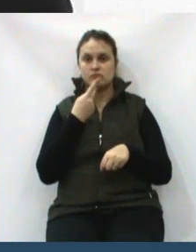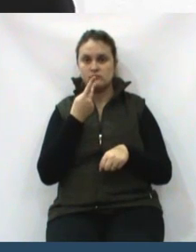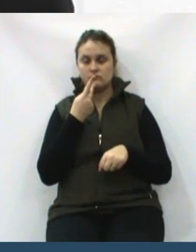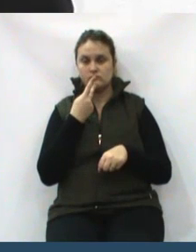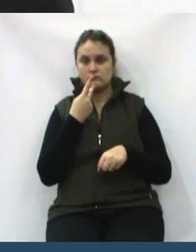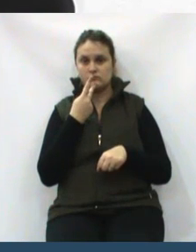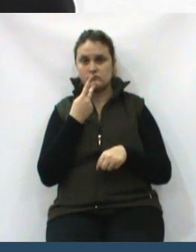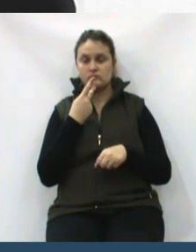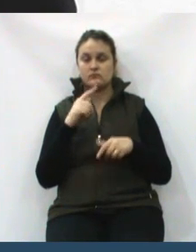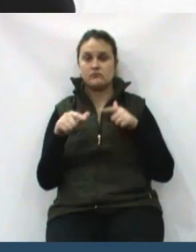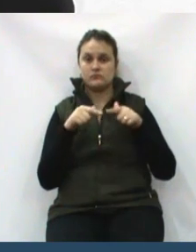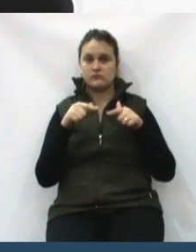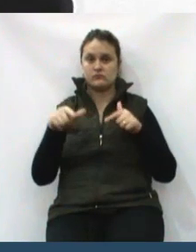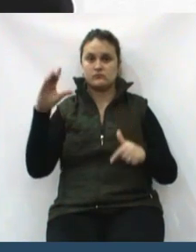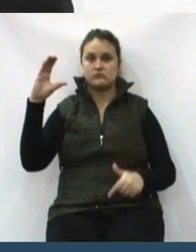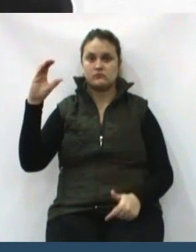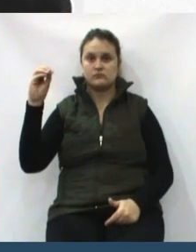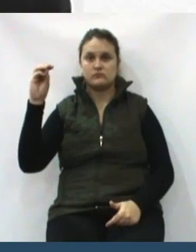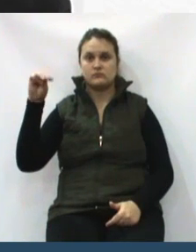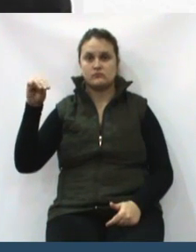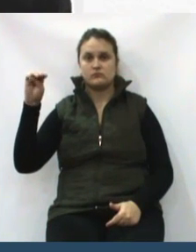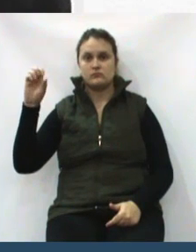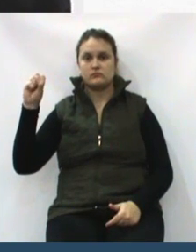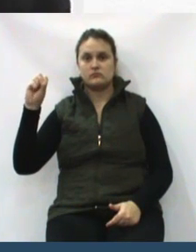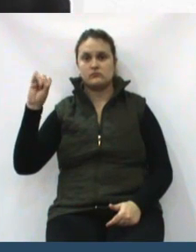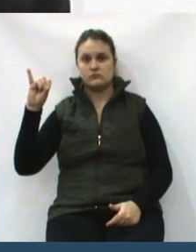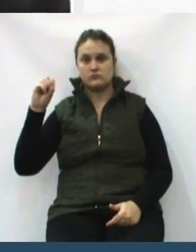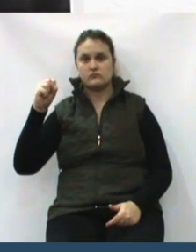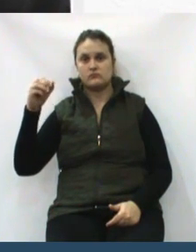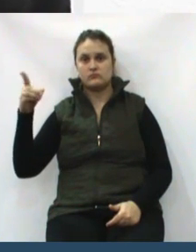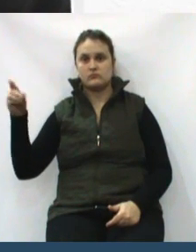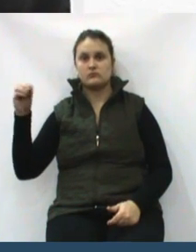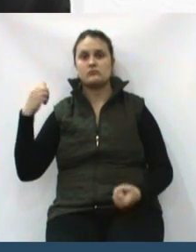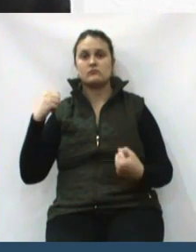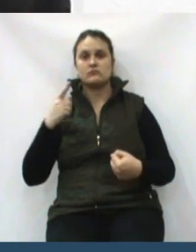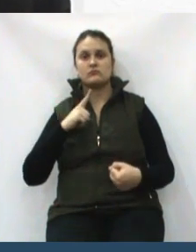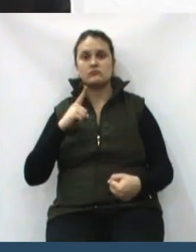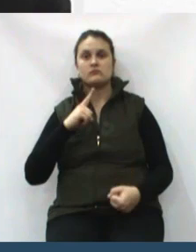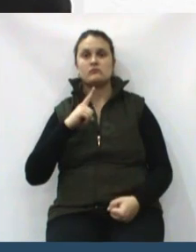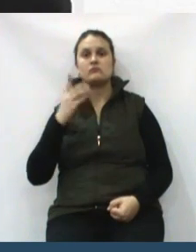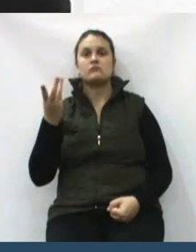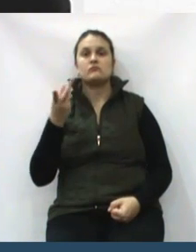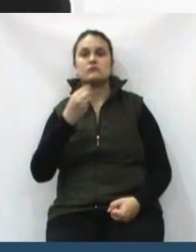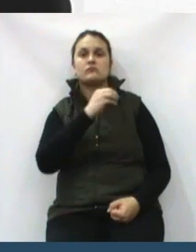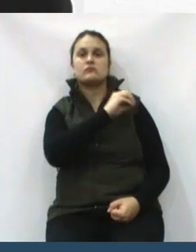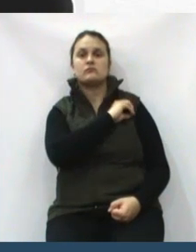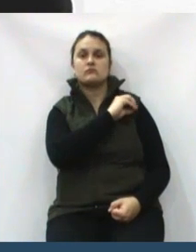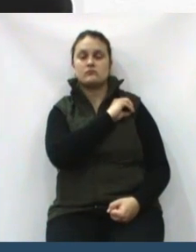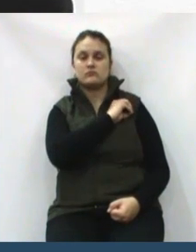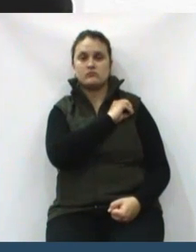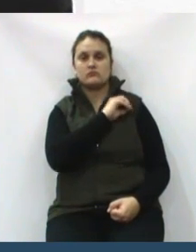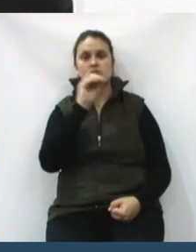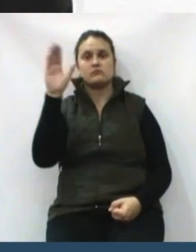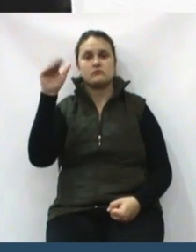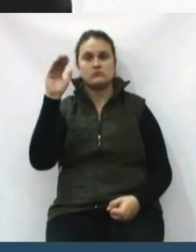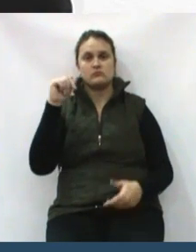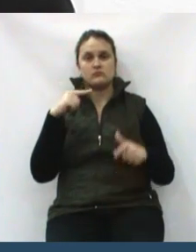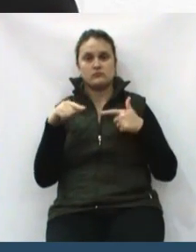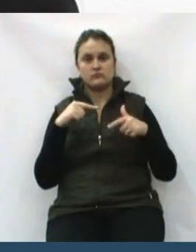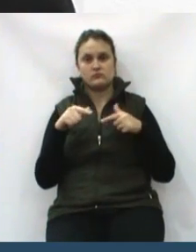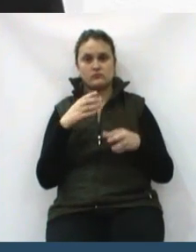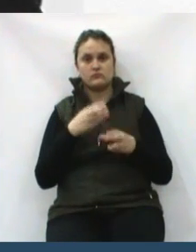os cargos em comissão têm que ter um número mínimo para funcionários públicos